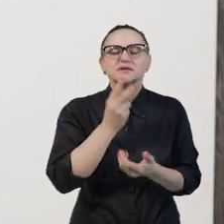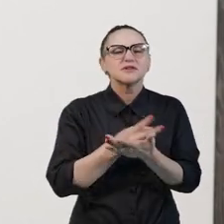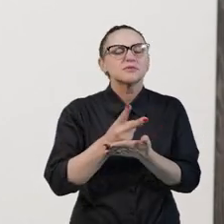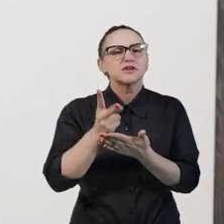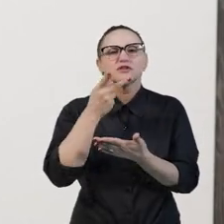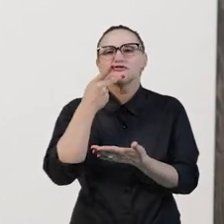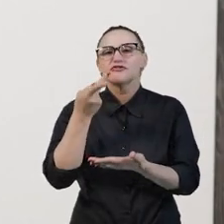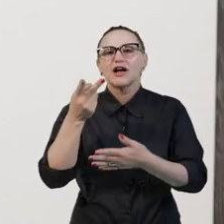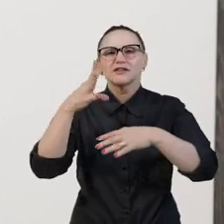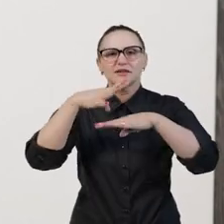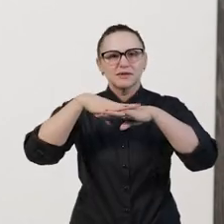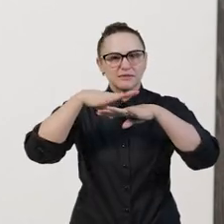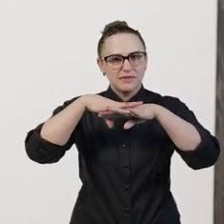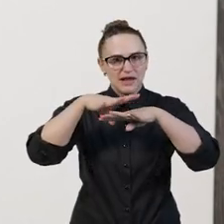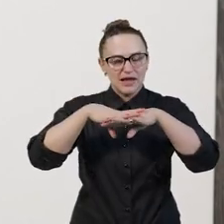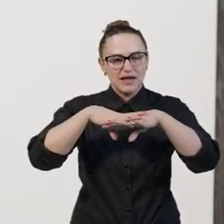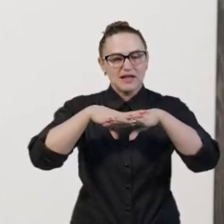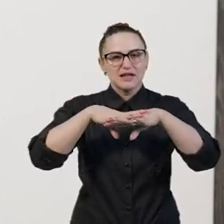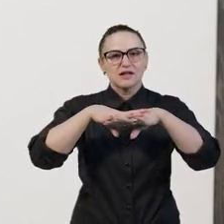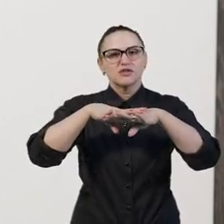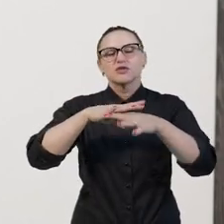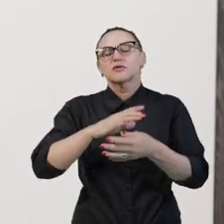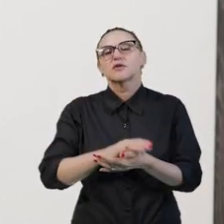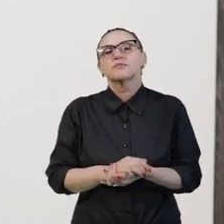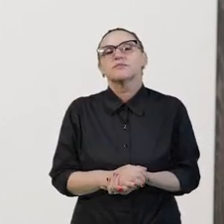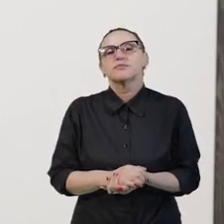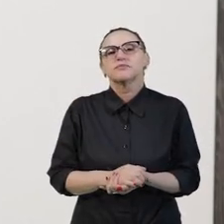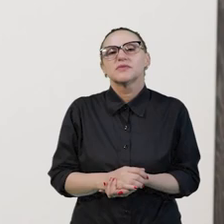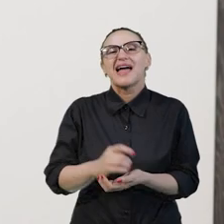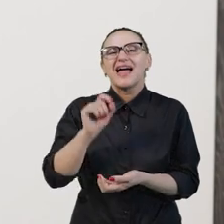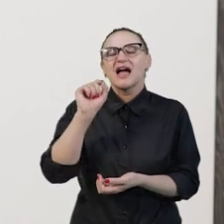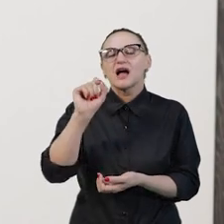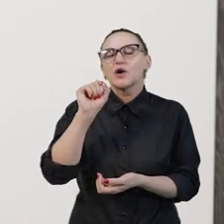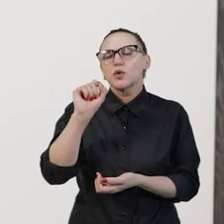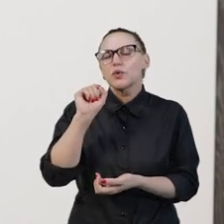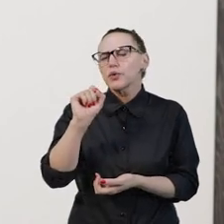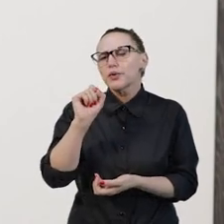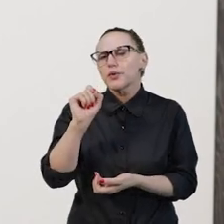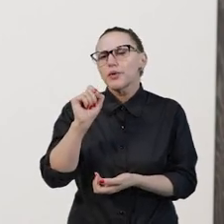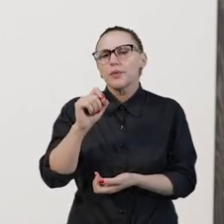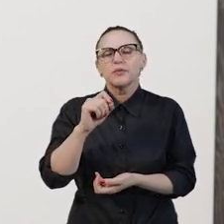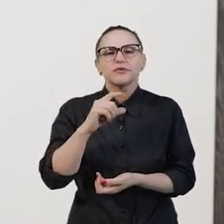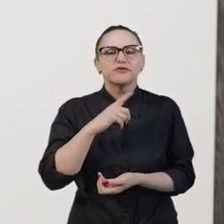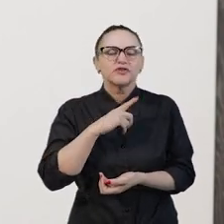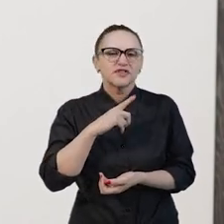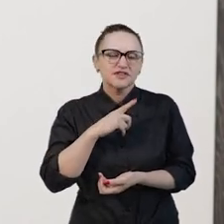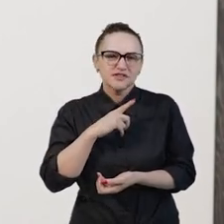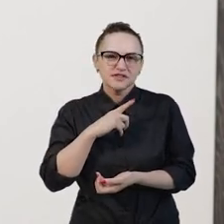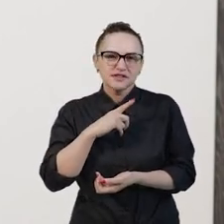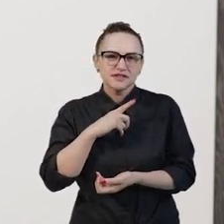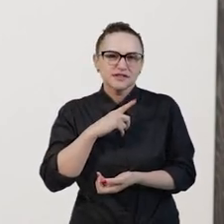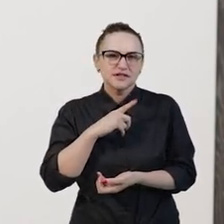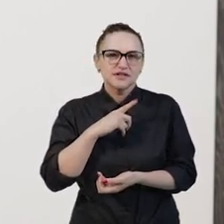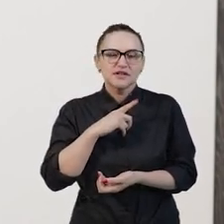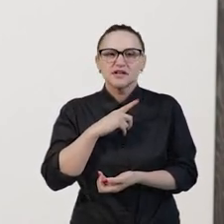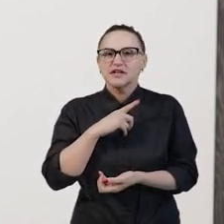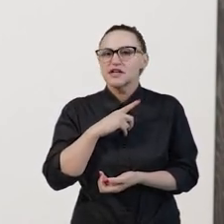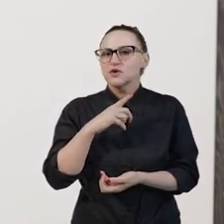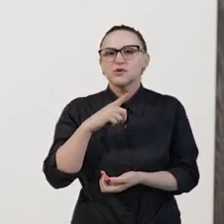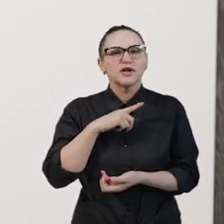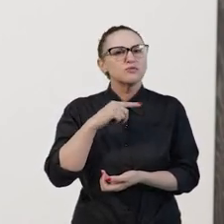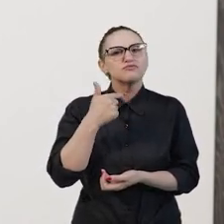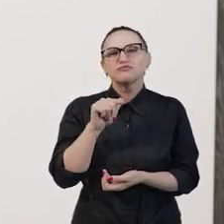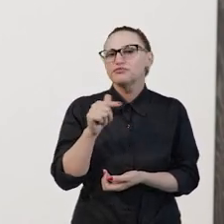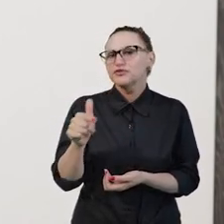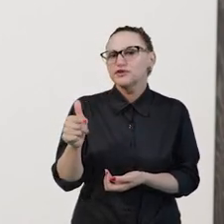formação eu gosto de comentar com vocês que assim como muitos de vocês eu não construir uma relação